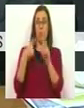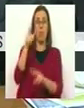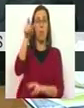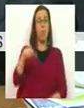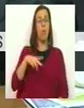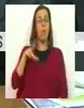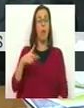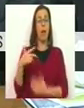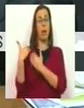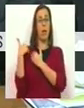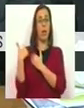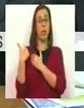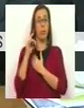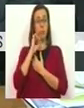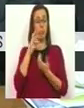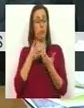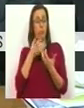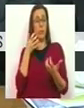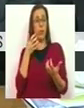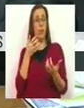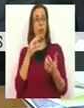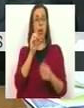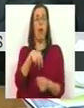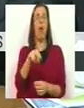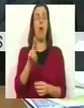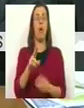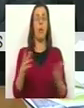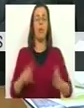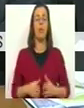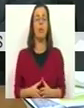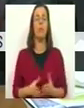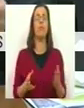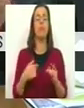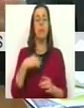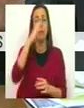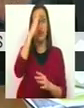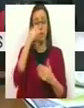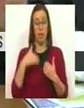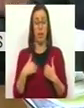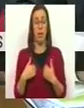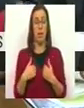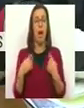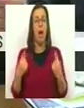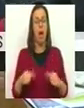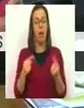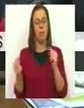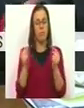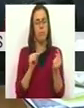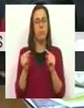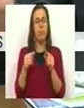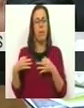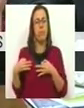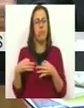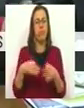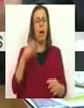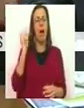tendo um português com responsabilidades tão significativas nas Nações Unidas, e sabendo nós que há uma discussão que se arrasta